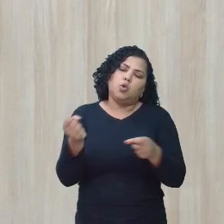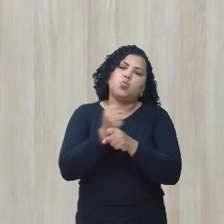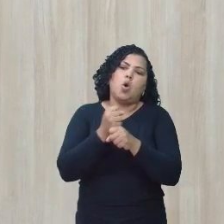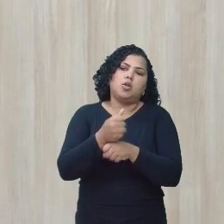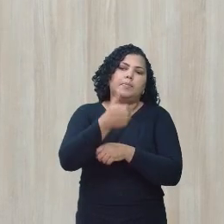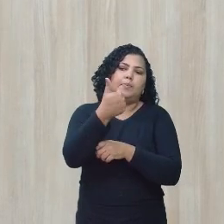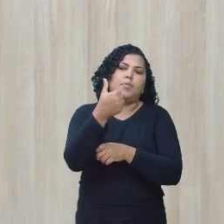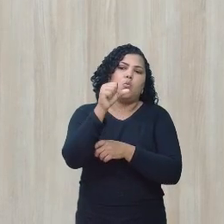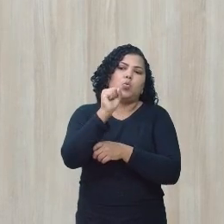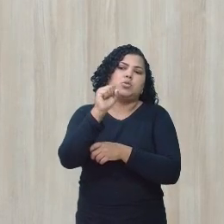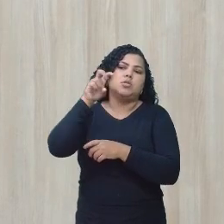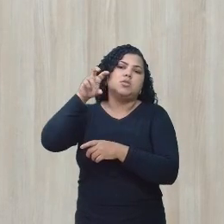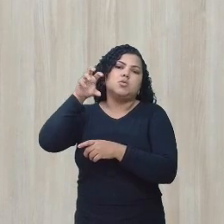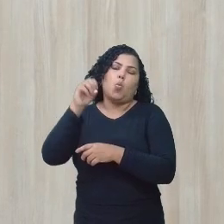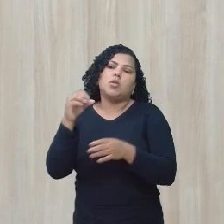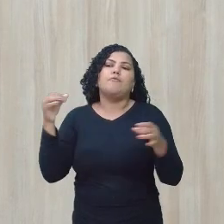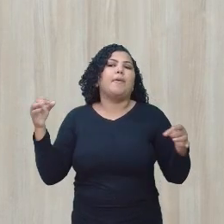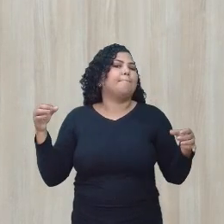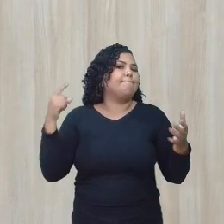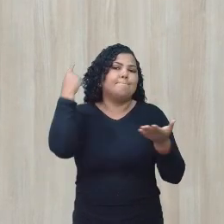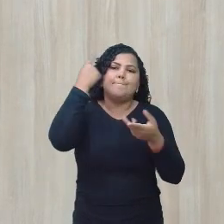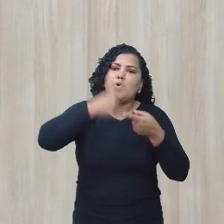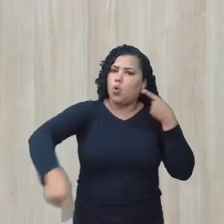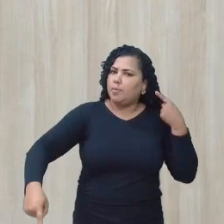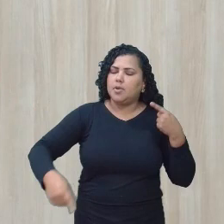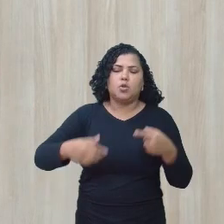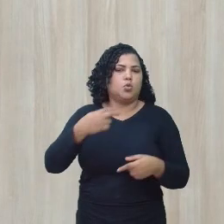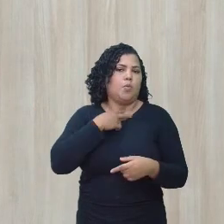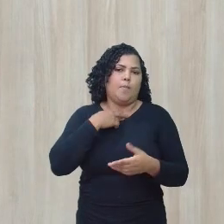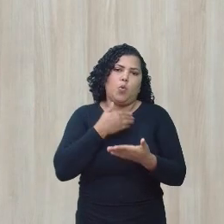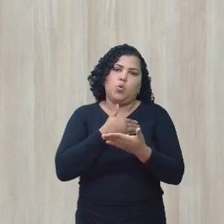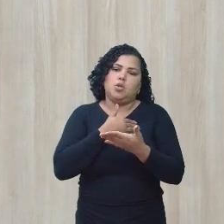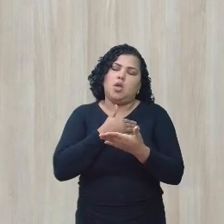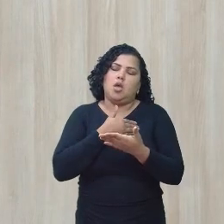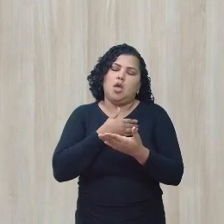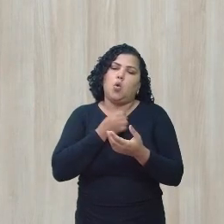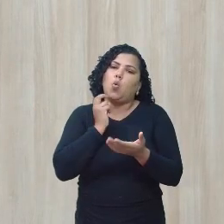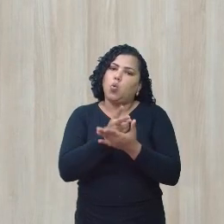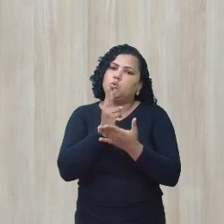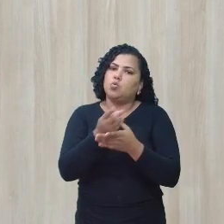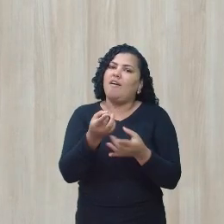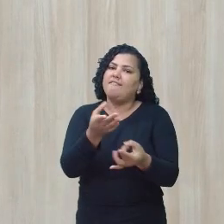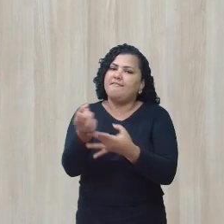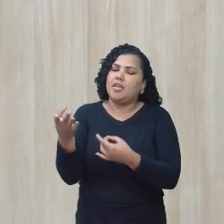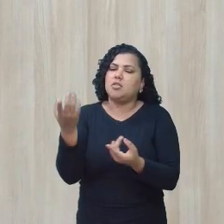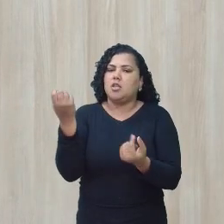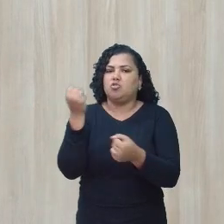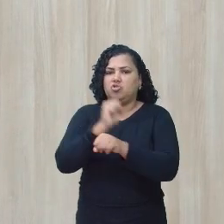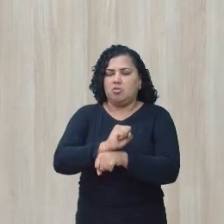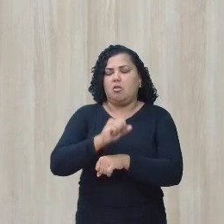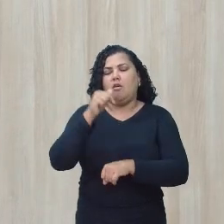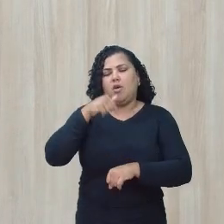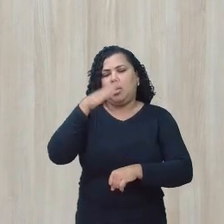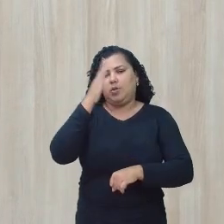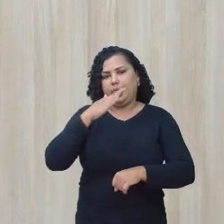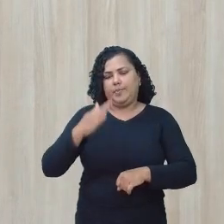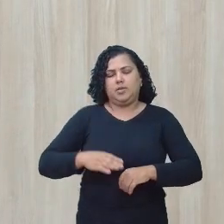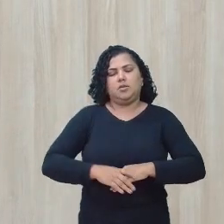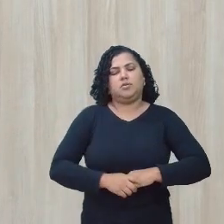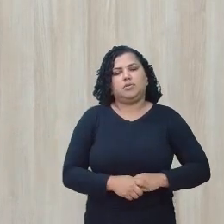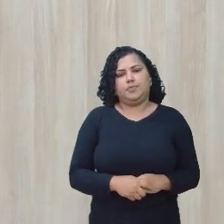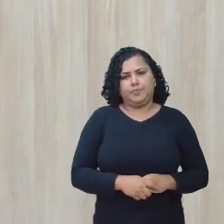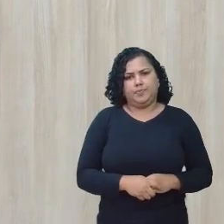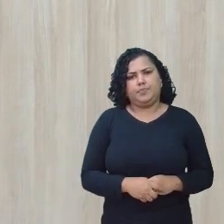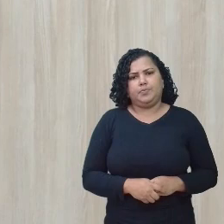certo? Então, aí vocês têm essa dimensão do crescimento, né, da participação do Brasil no tráfico de pessoas